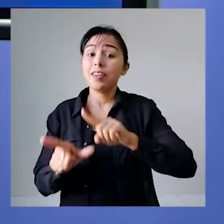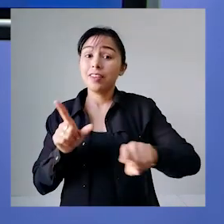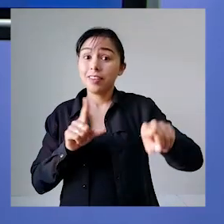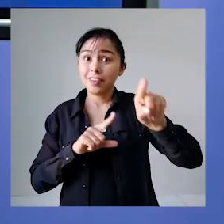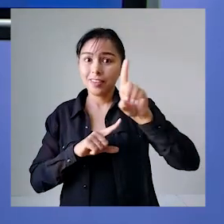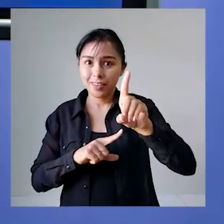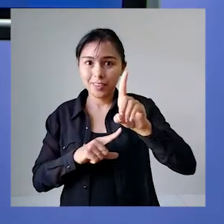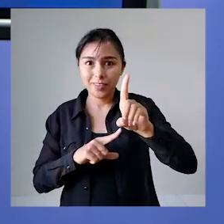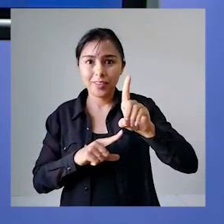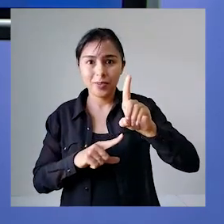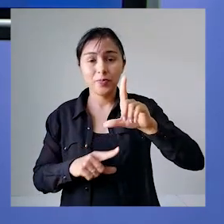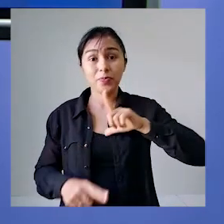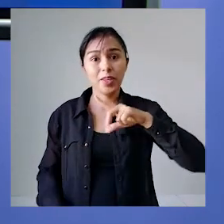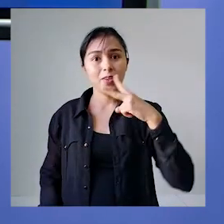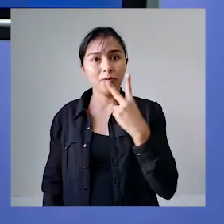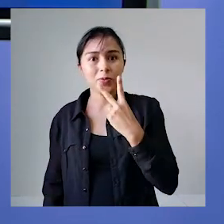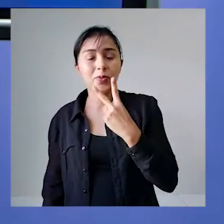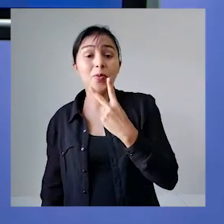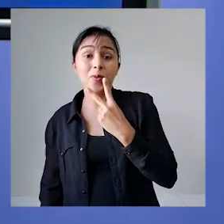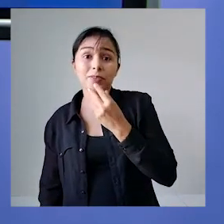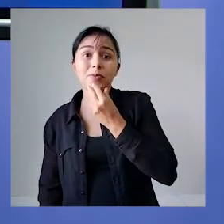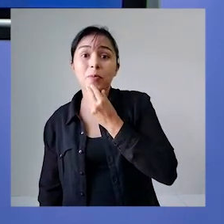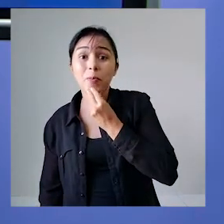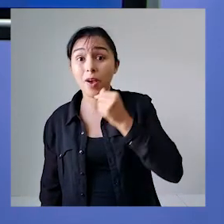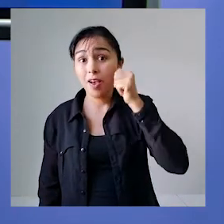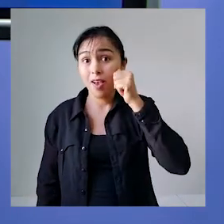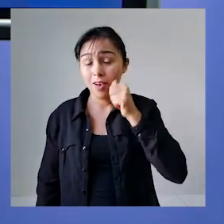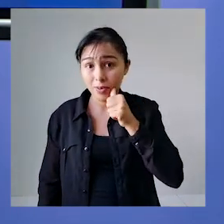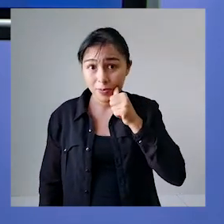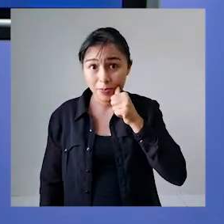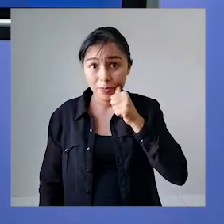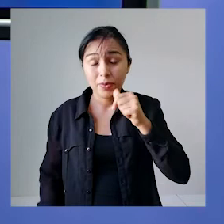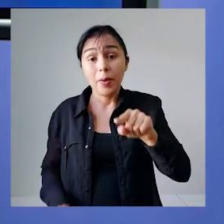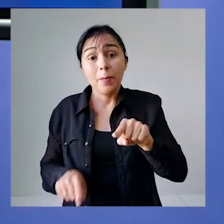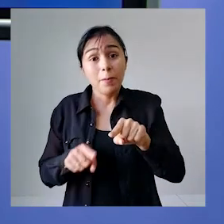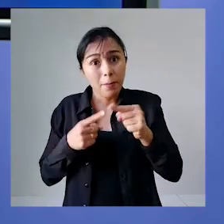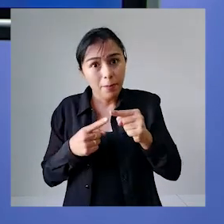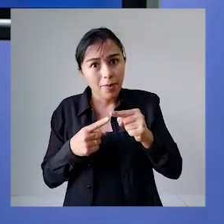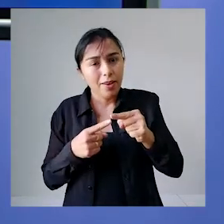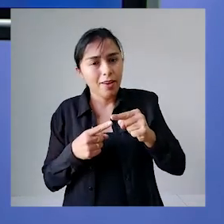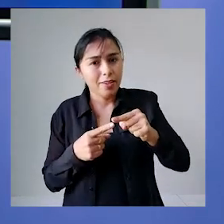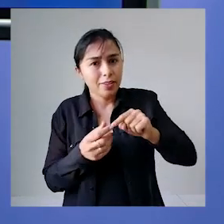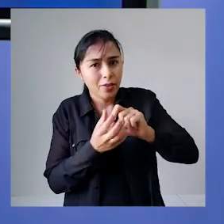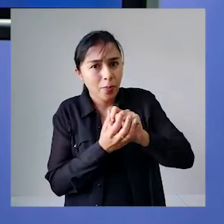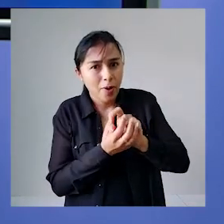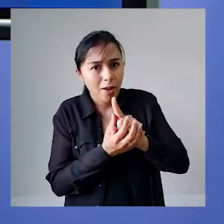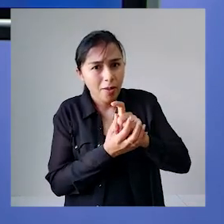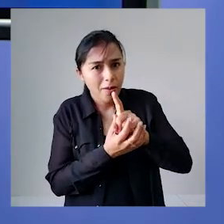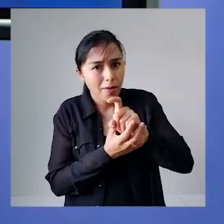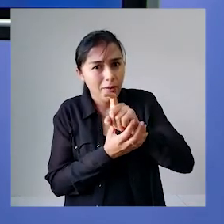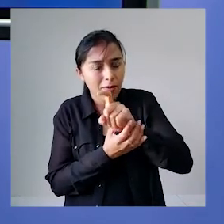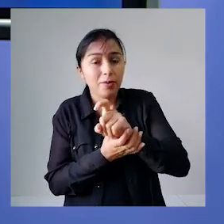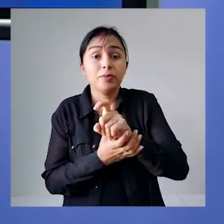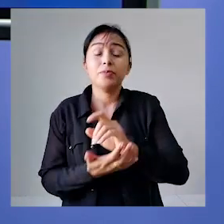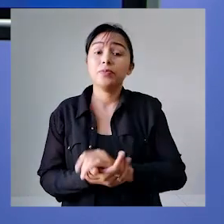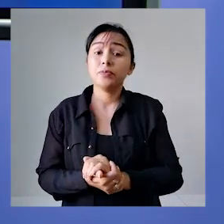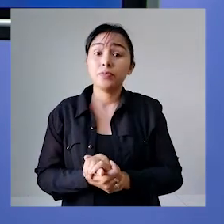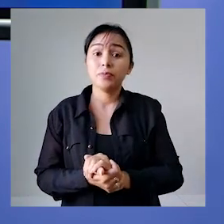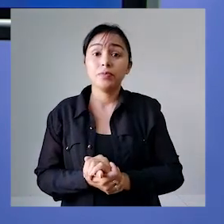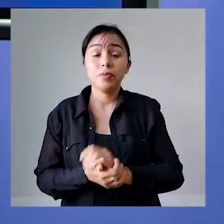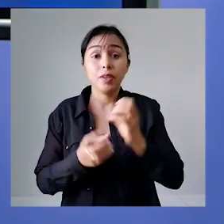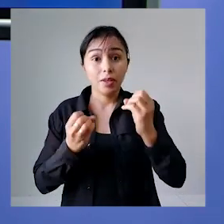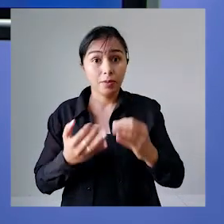hermafroditas apresentam os dois sexos e os dioicos são o sexo separado. Desenvolvimento direto é aquele que nós não temos a